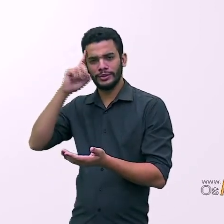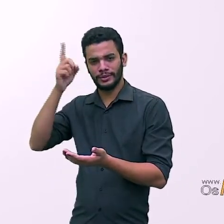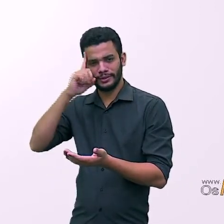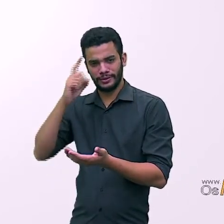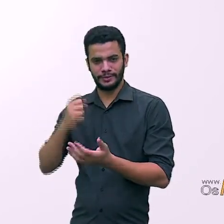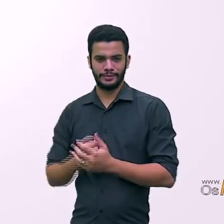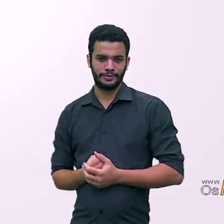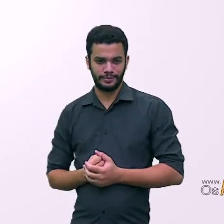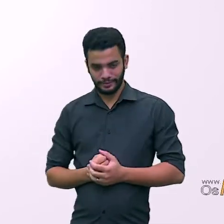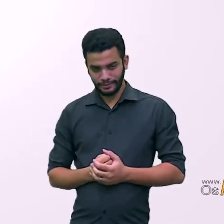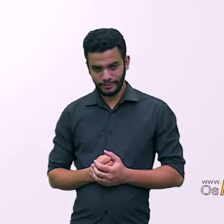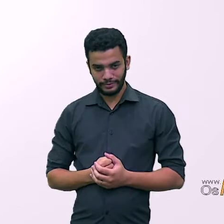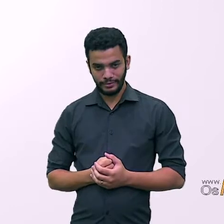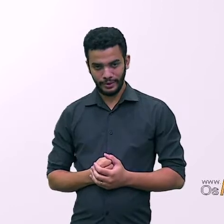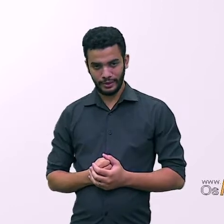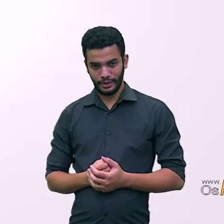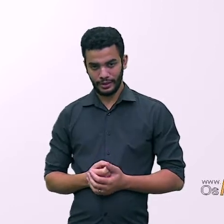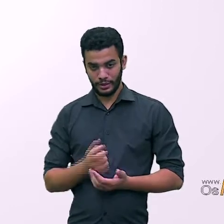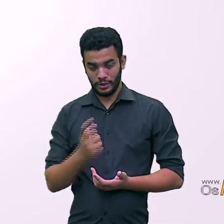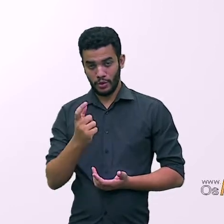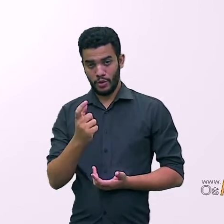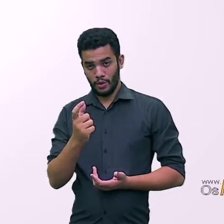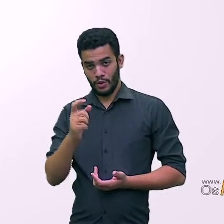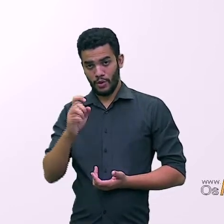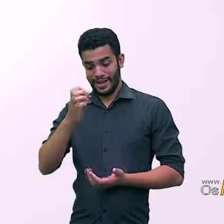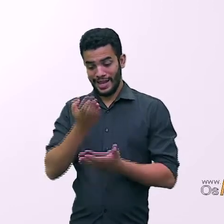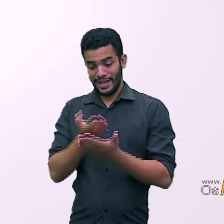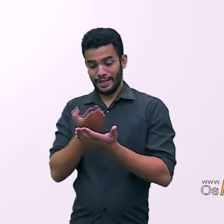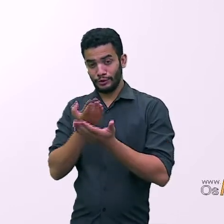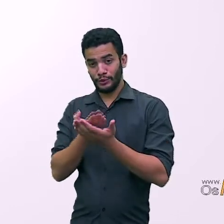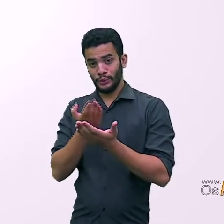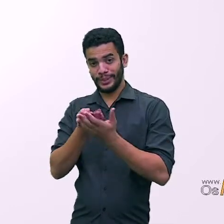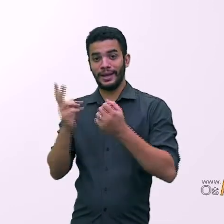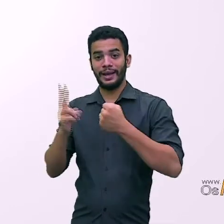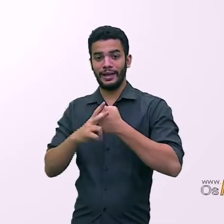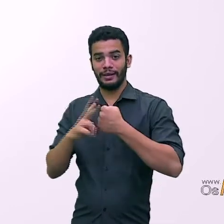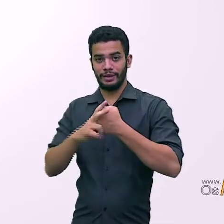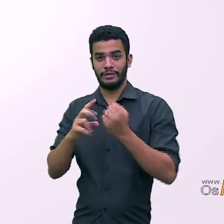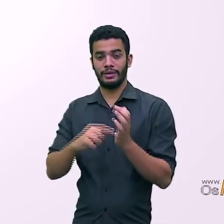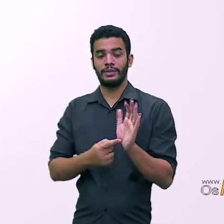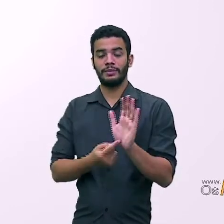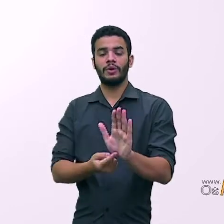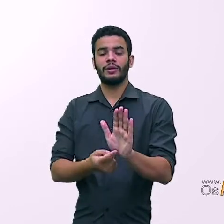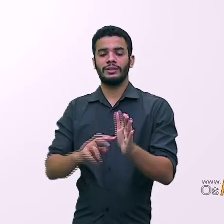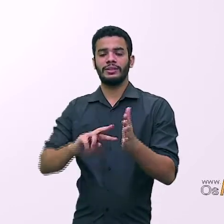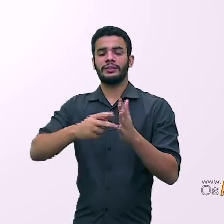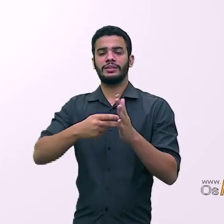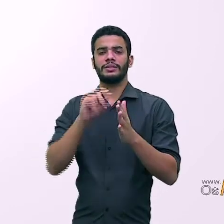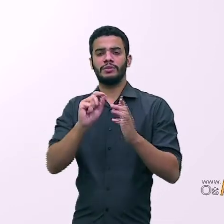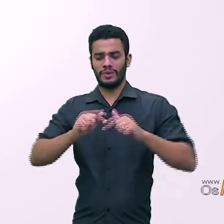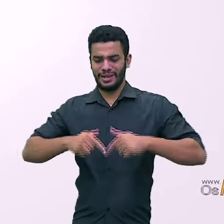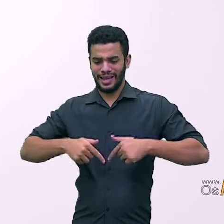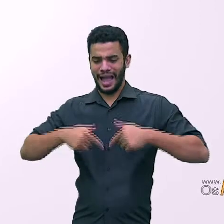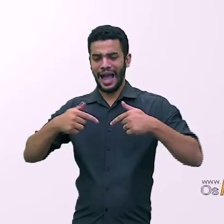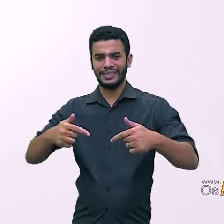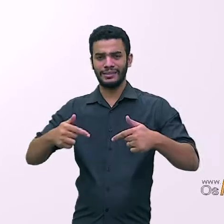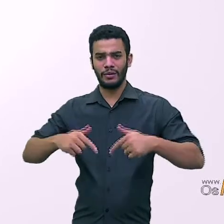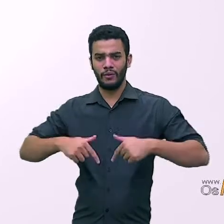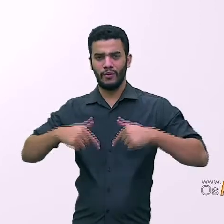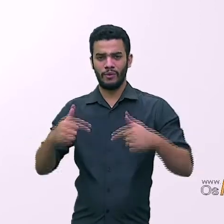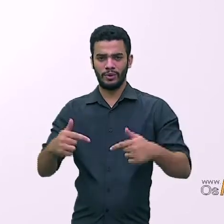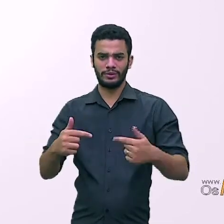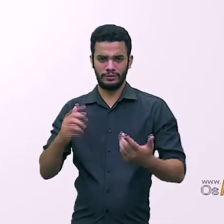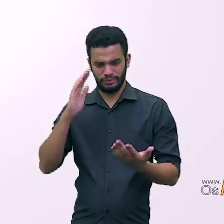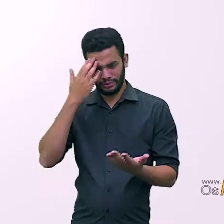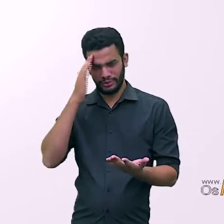estudar. Indica o quê? Uma ação, que geralmente é a principal associação que nós fazemos à classe dos